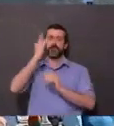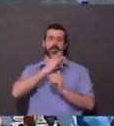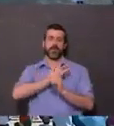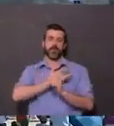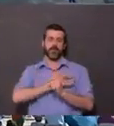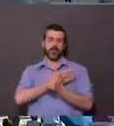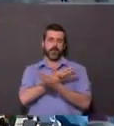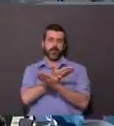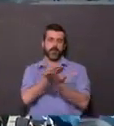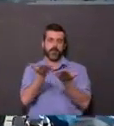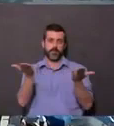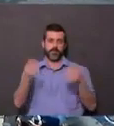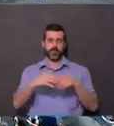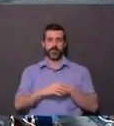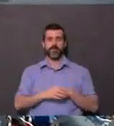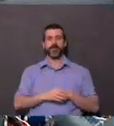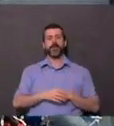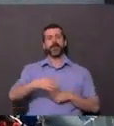voluntatis.